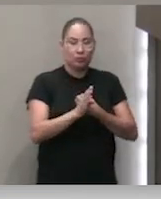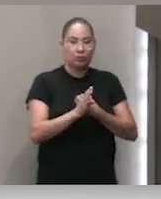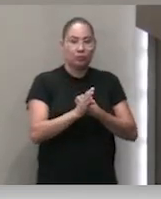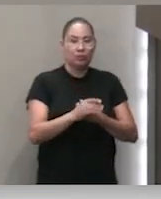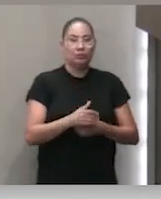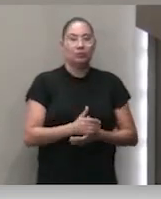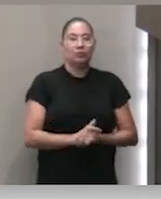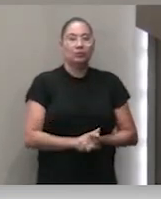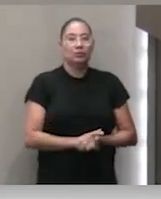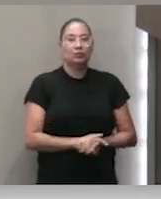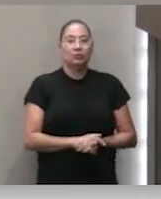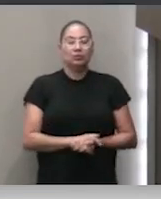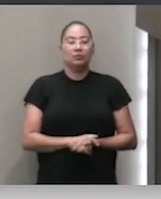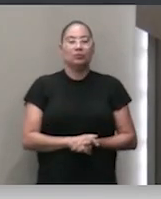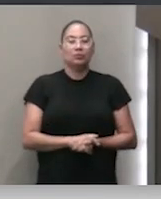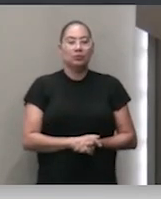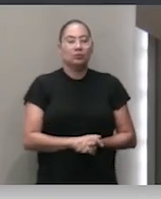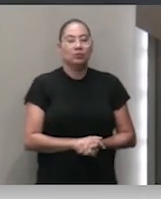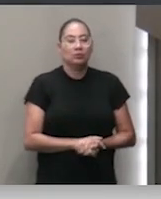dos bairros.